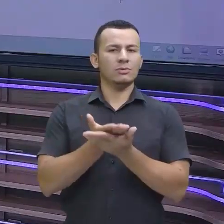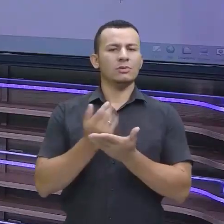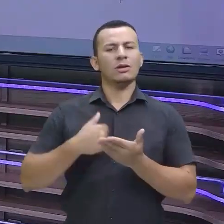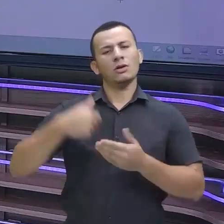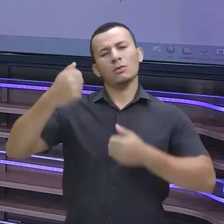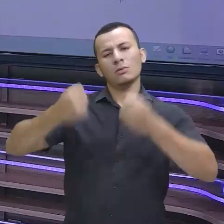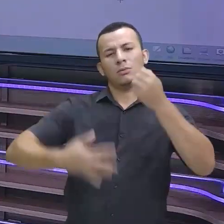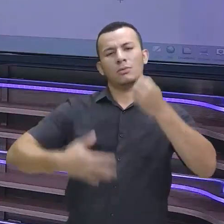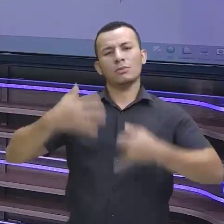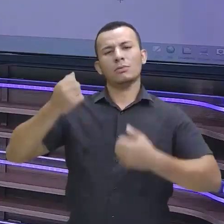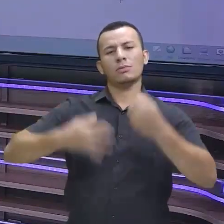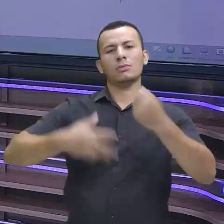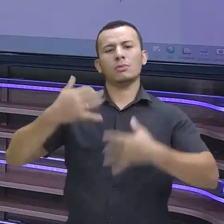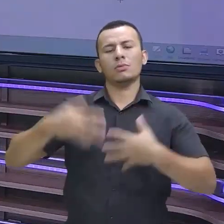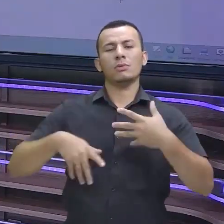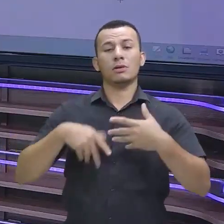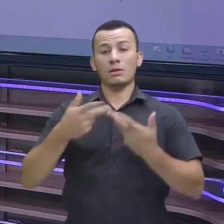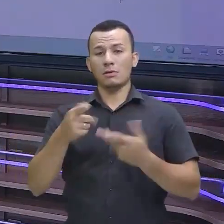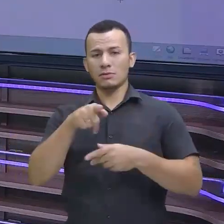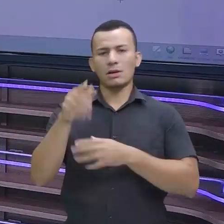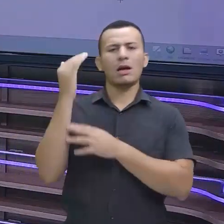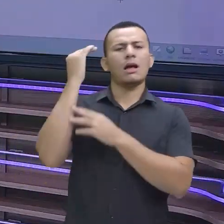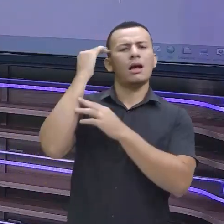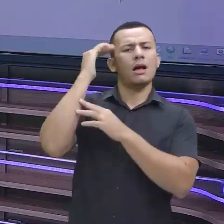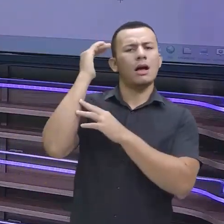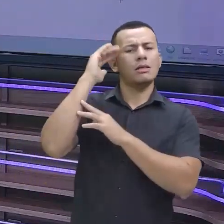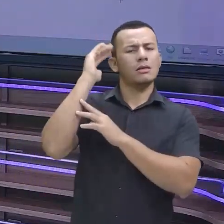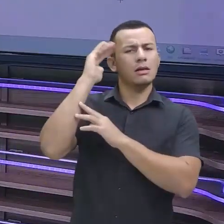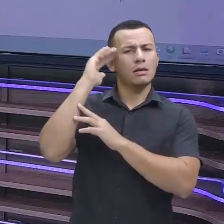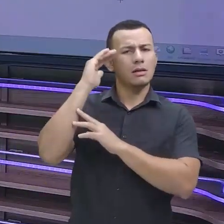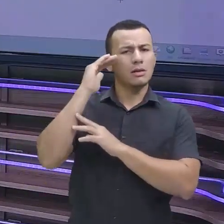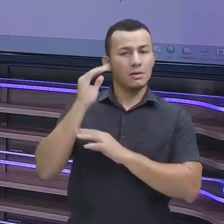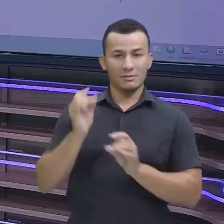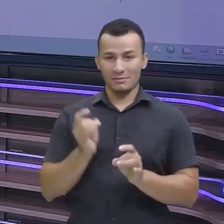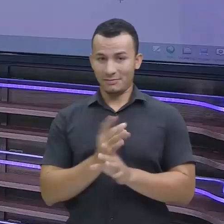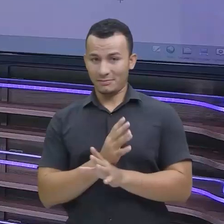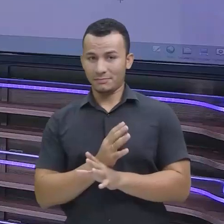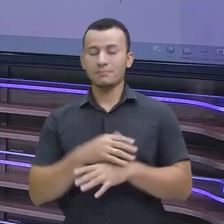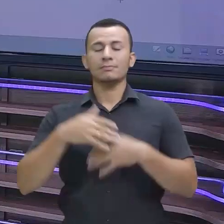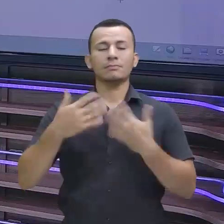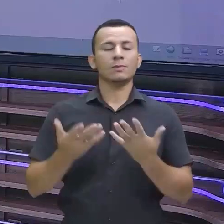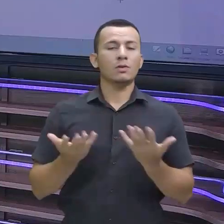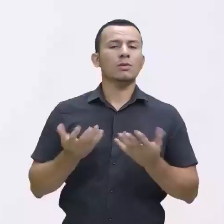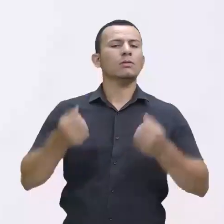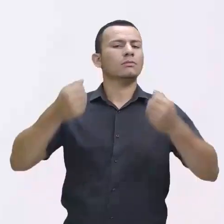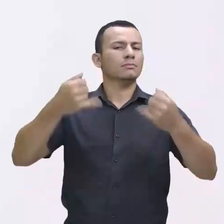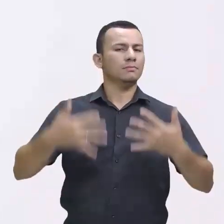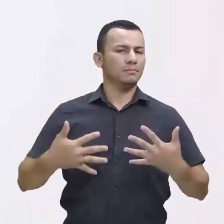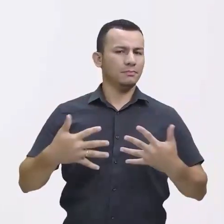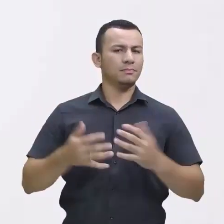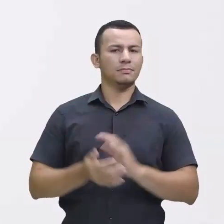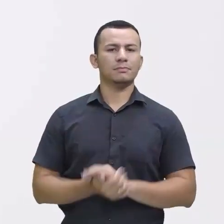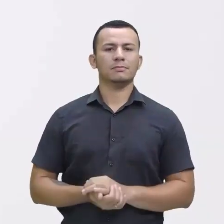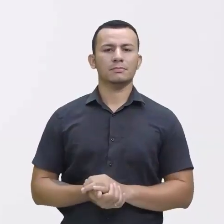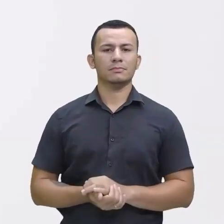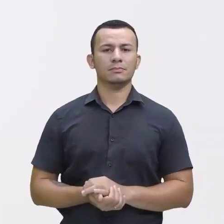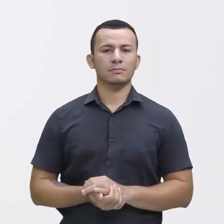explicar para vocês, que é para vocês entenderem direitinho. Então vamos lá para nossas explicações.